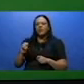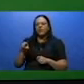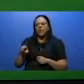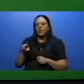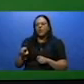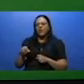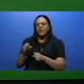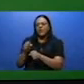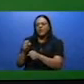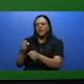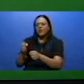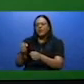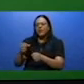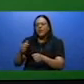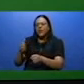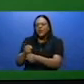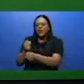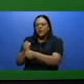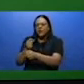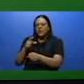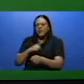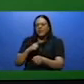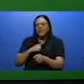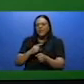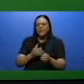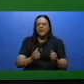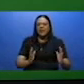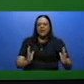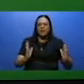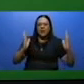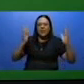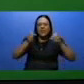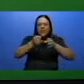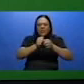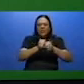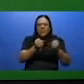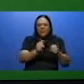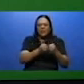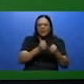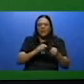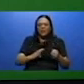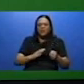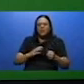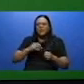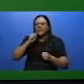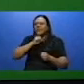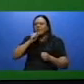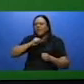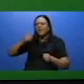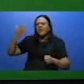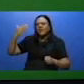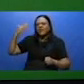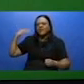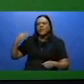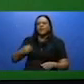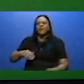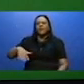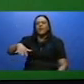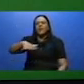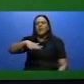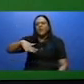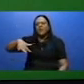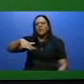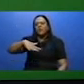ela ainda guarda ruínas de tempos passados, cidade antiga. Como é uma região